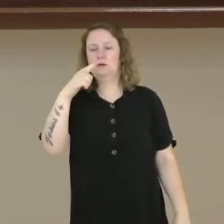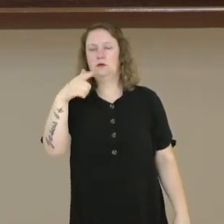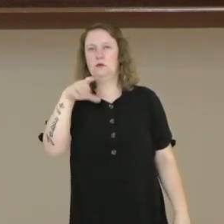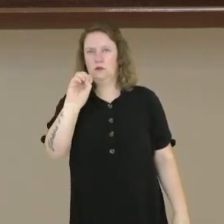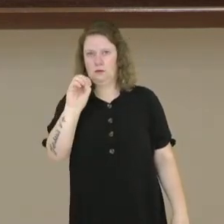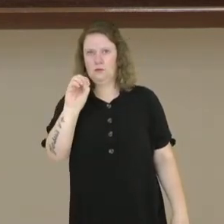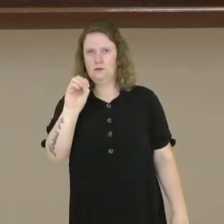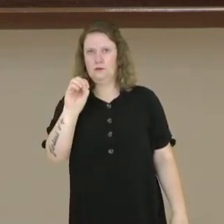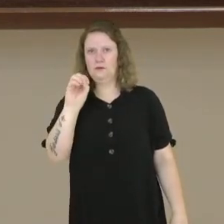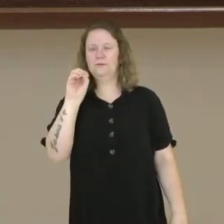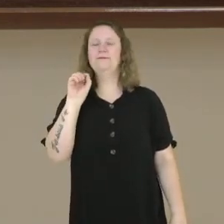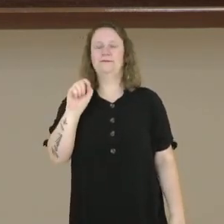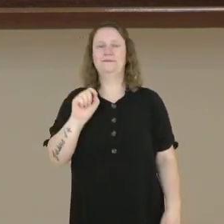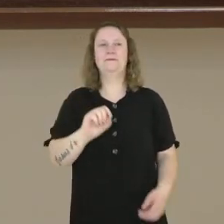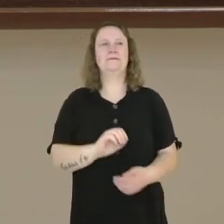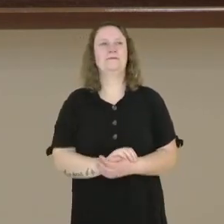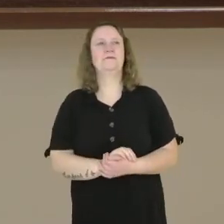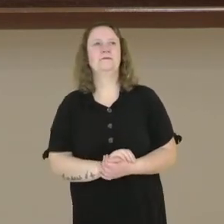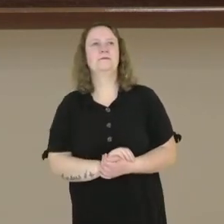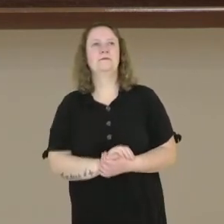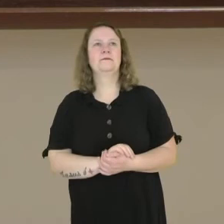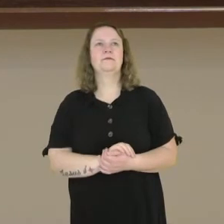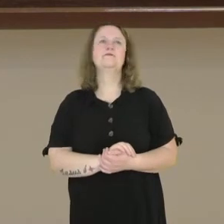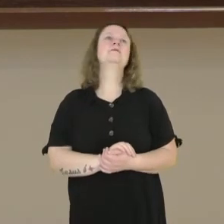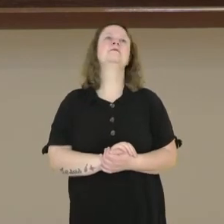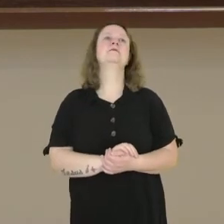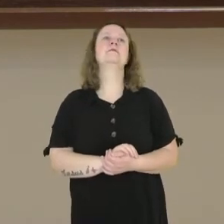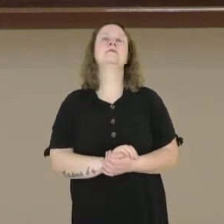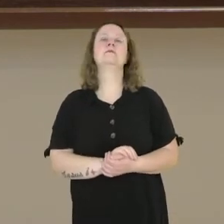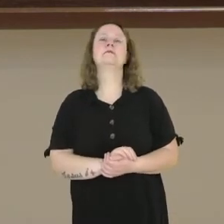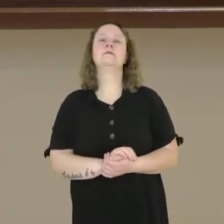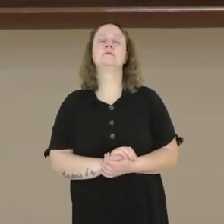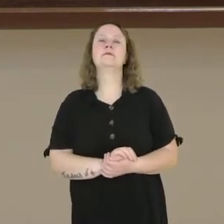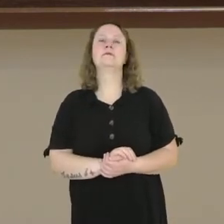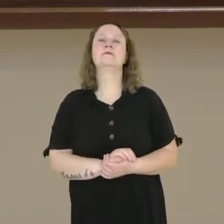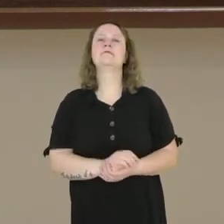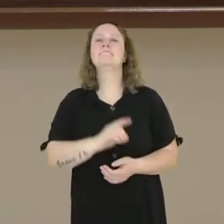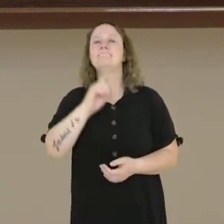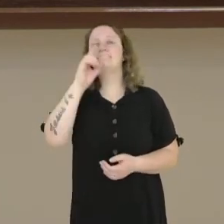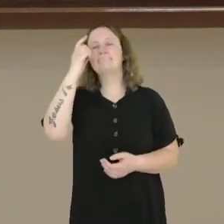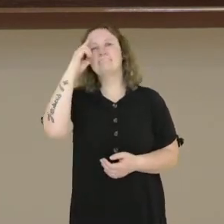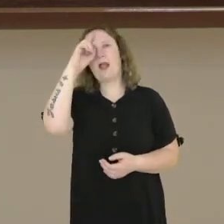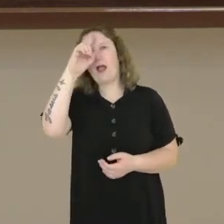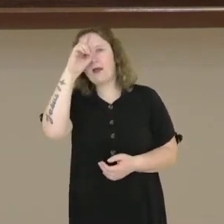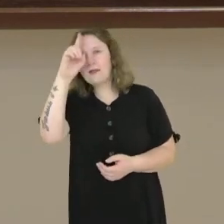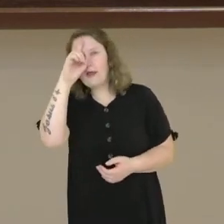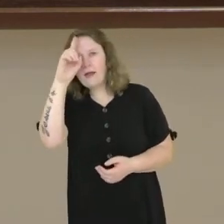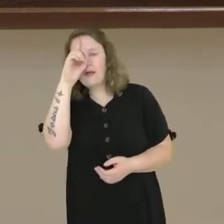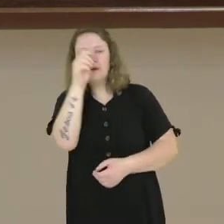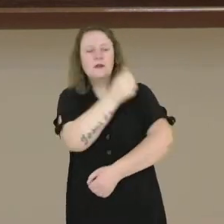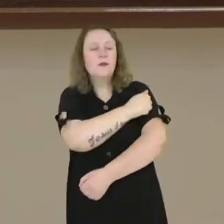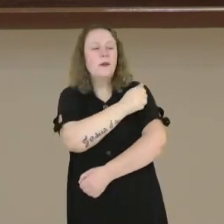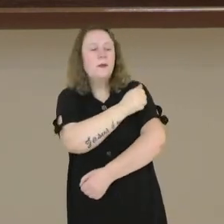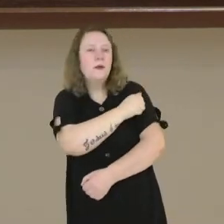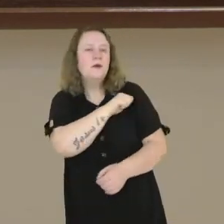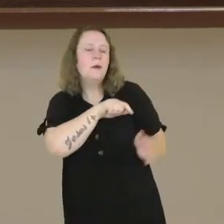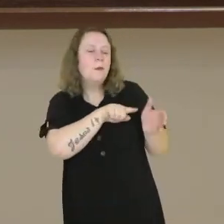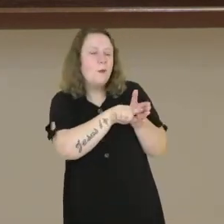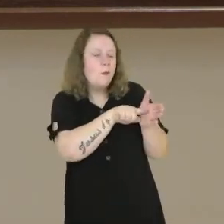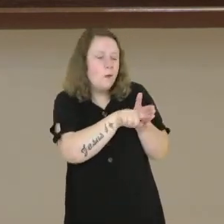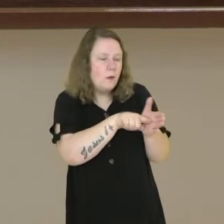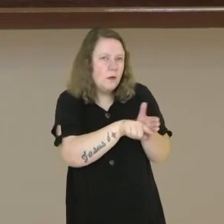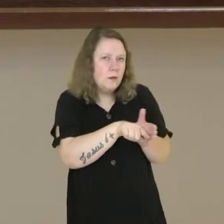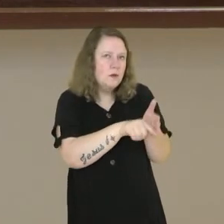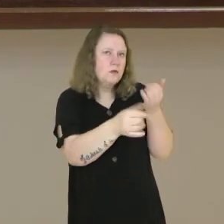uma conjunção subordinativa. A ideia é que os alunos pesquisem as fontes de dados de